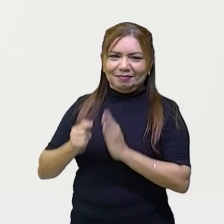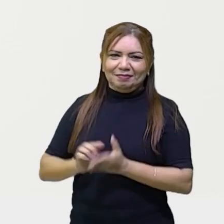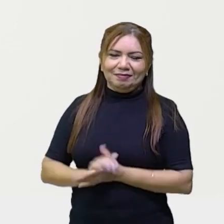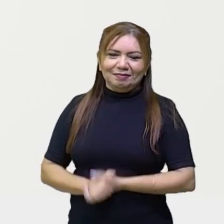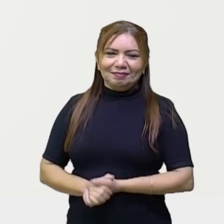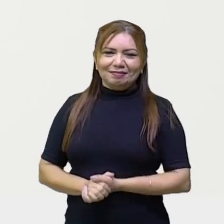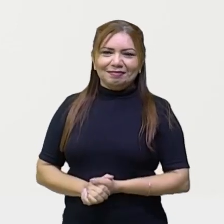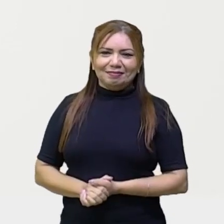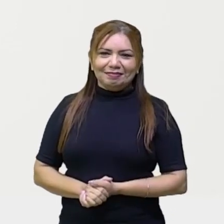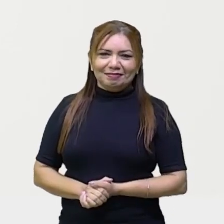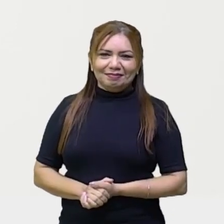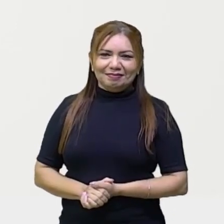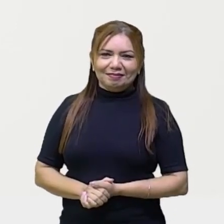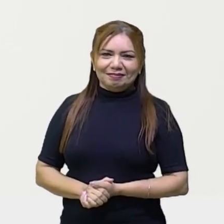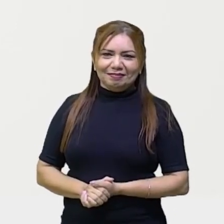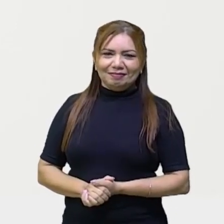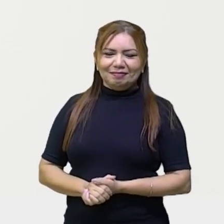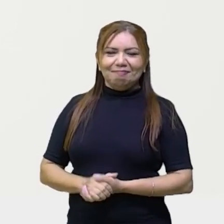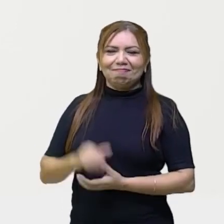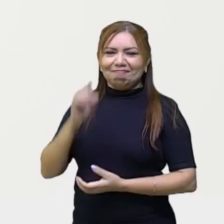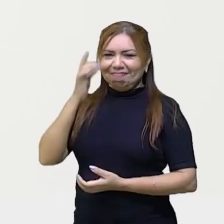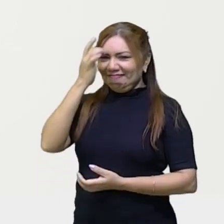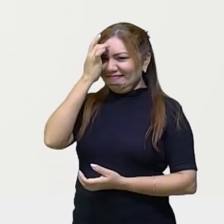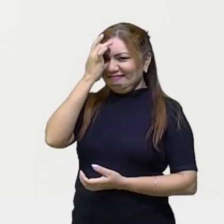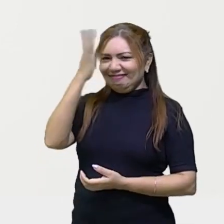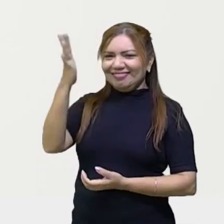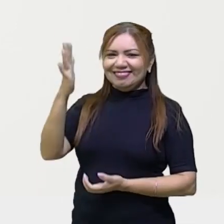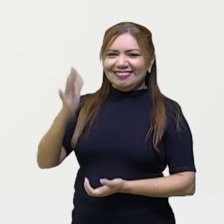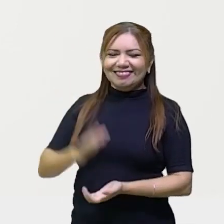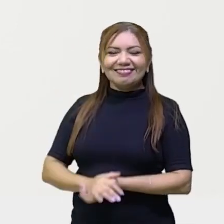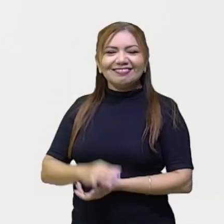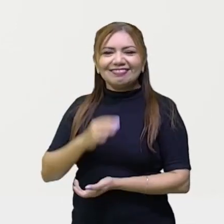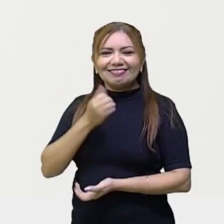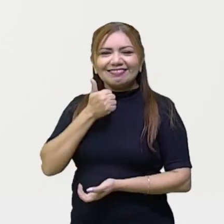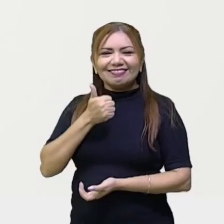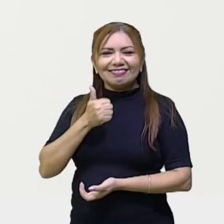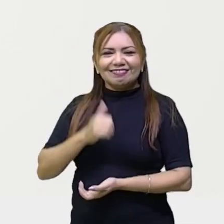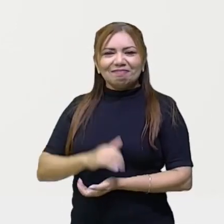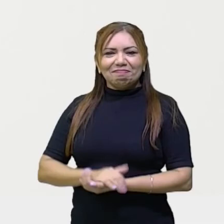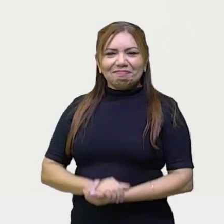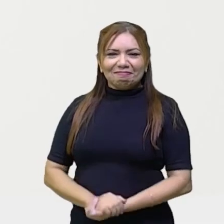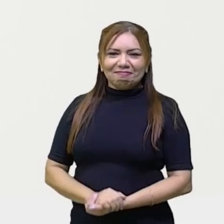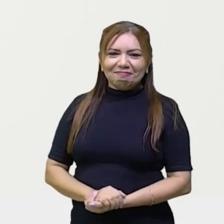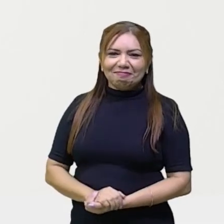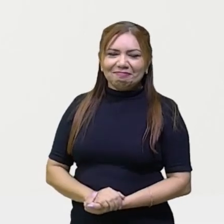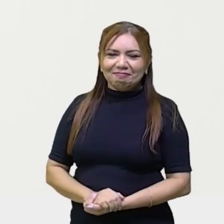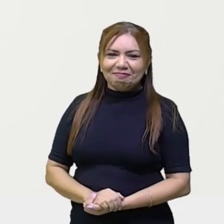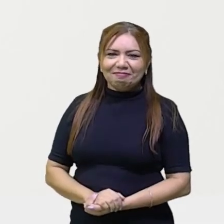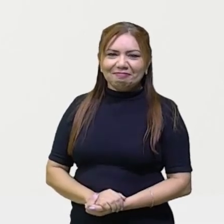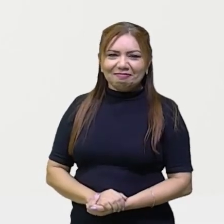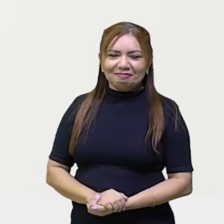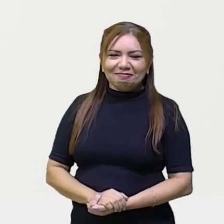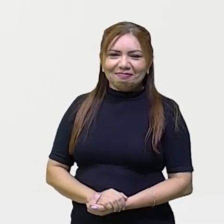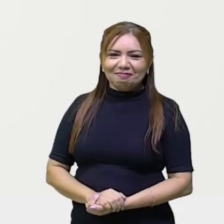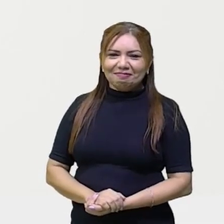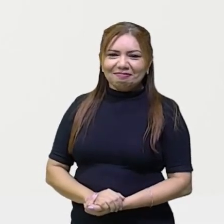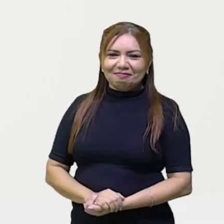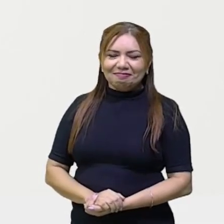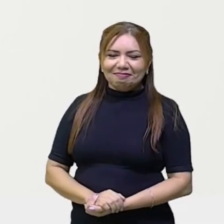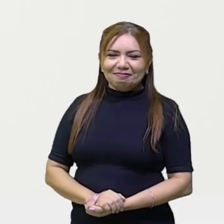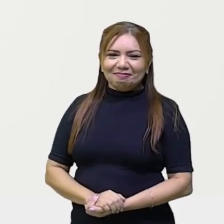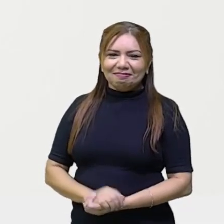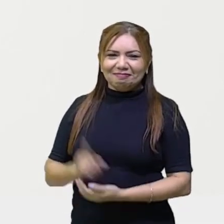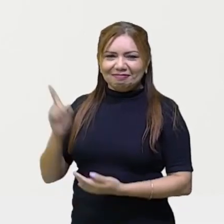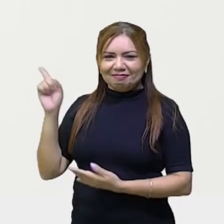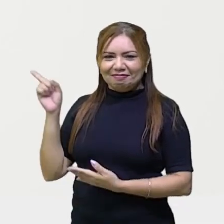Gets every Easy é muito muito muito fácil da coordenação motora aí